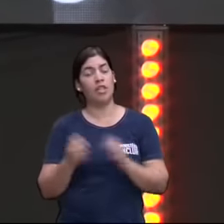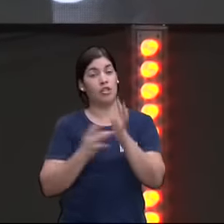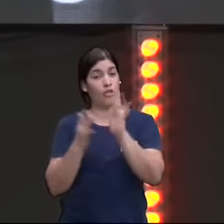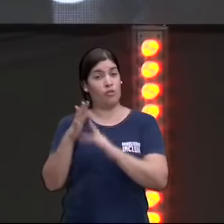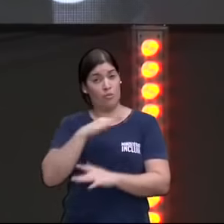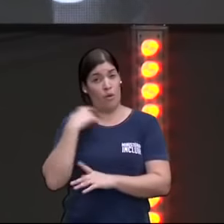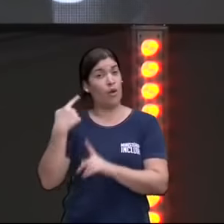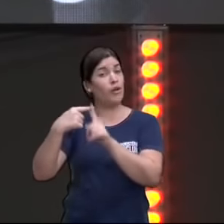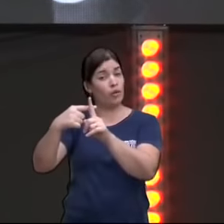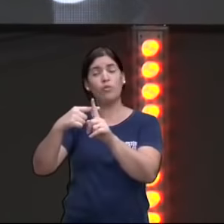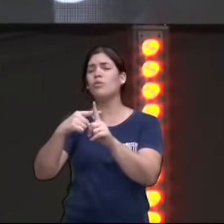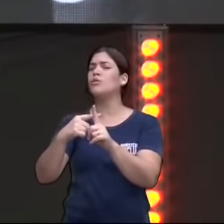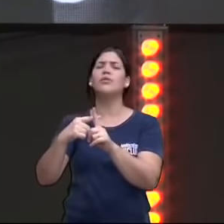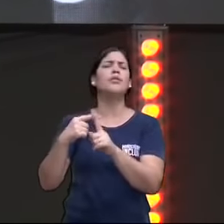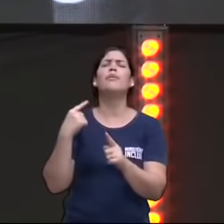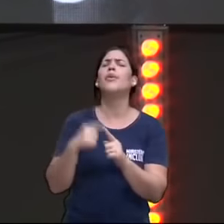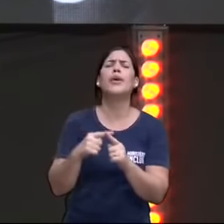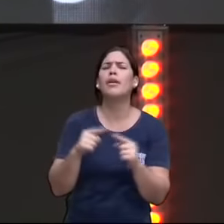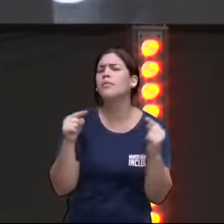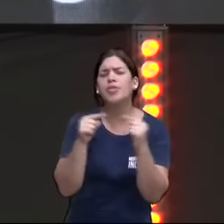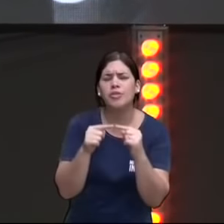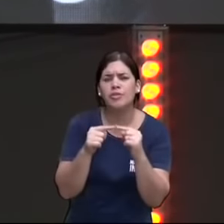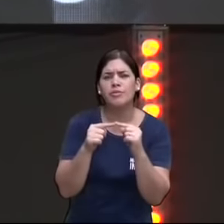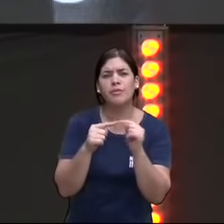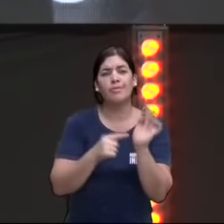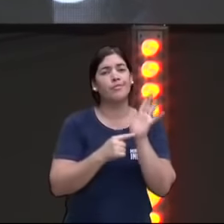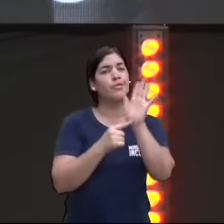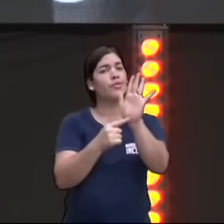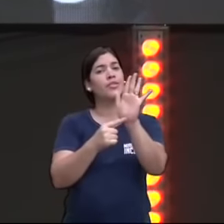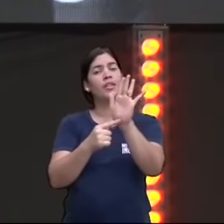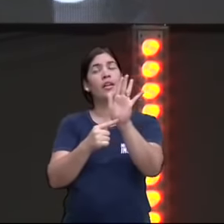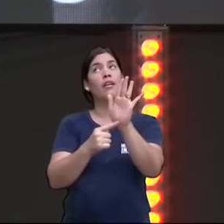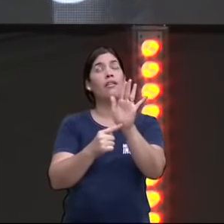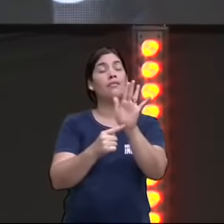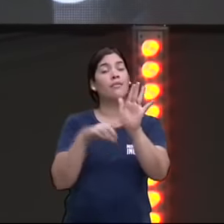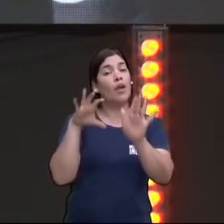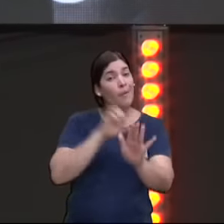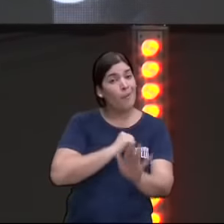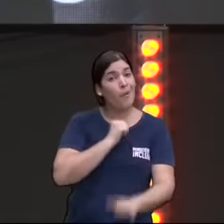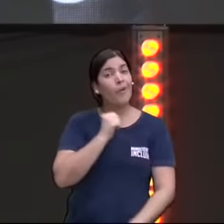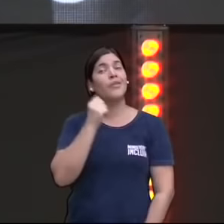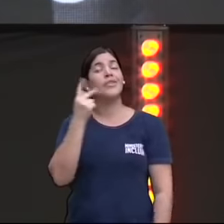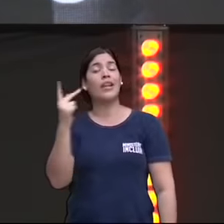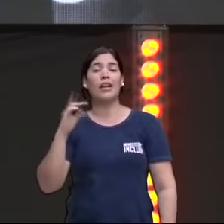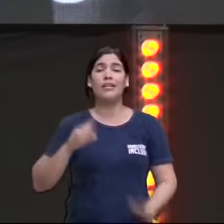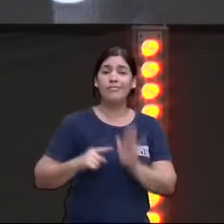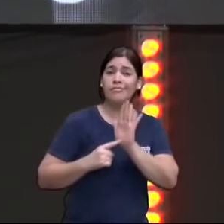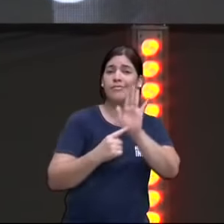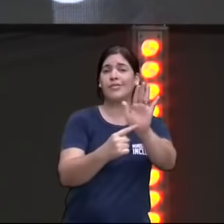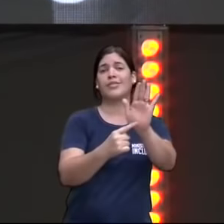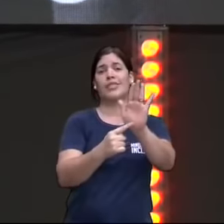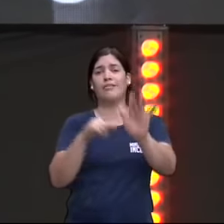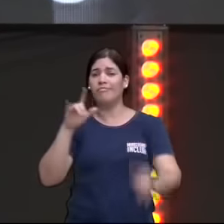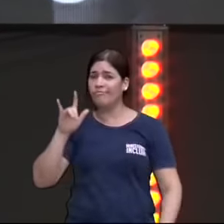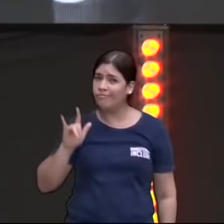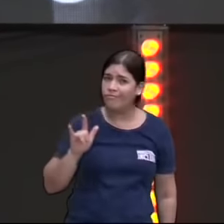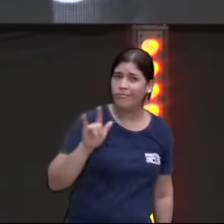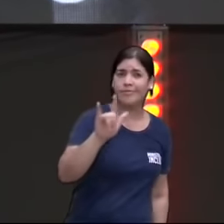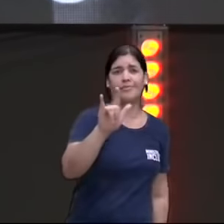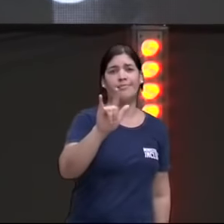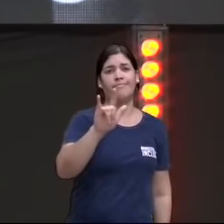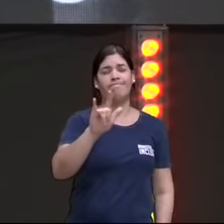cruz? Para mostrar o amor dele por você. Sim, João 3,16 diz: